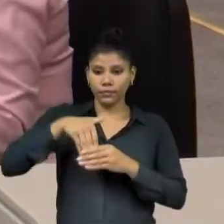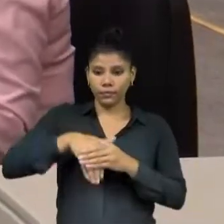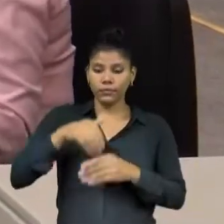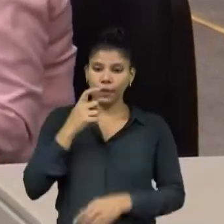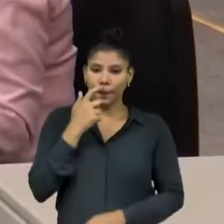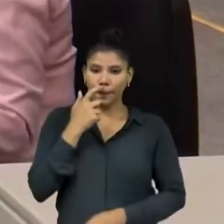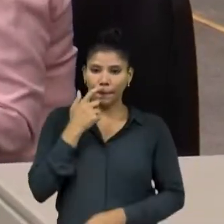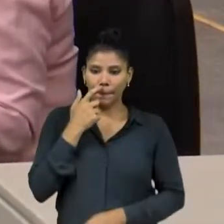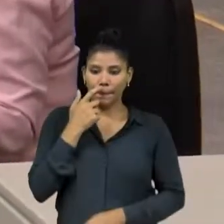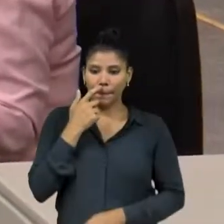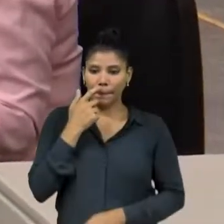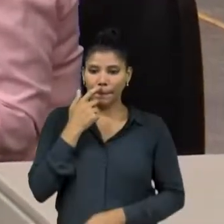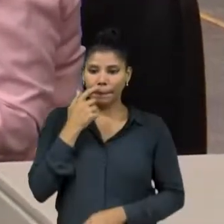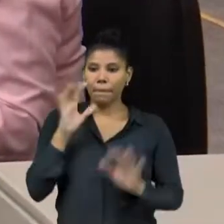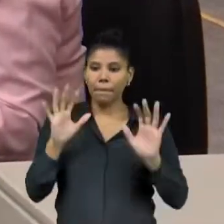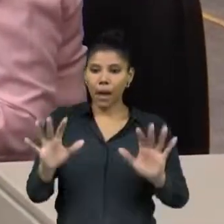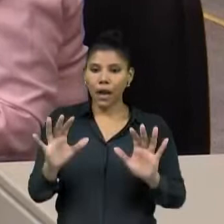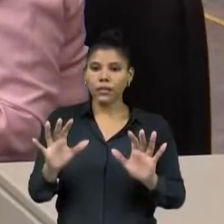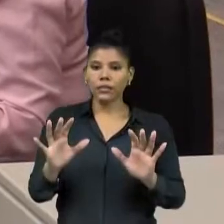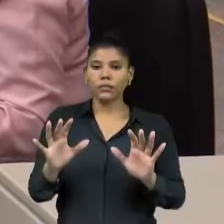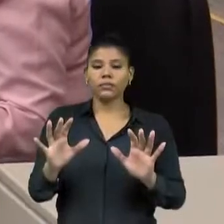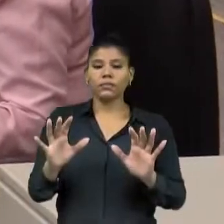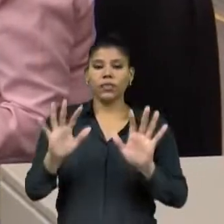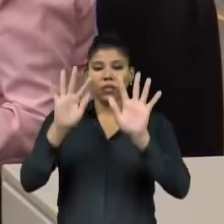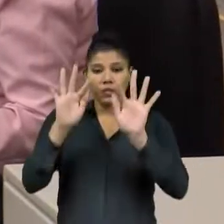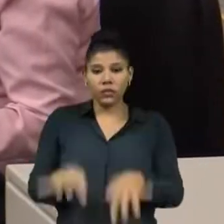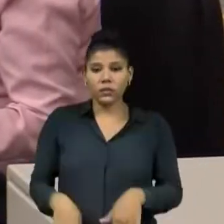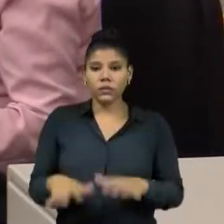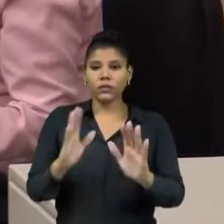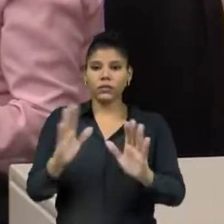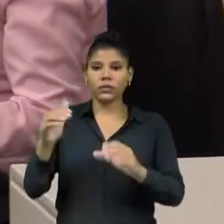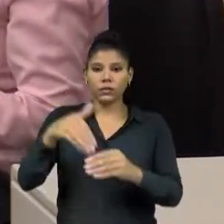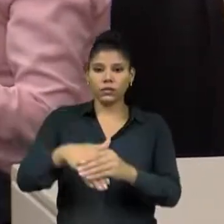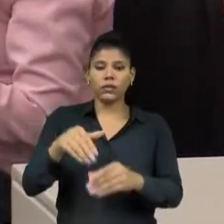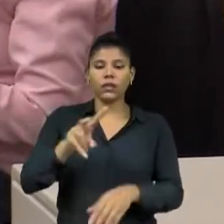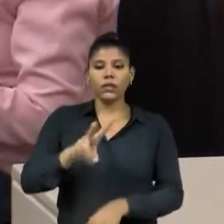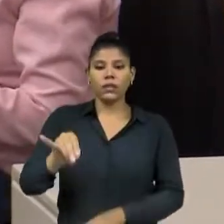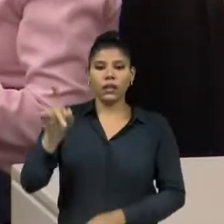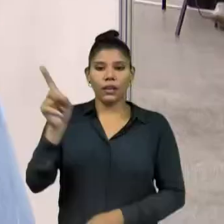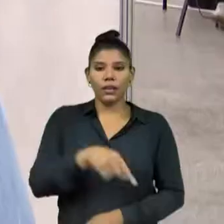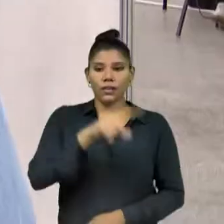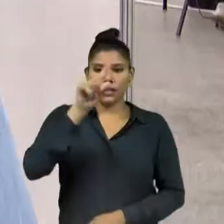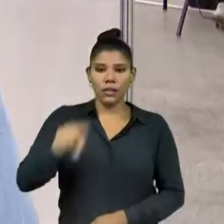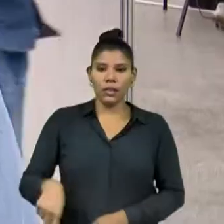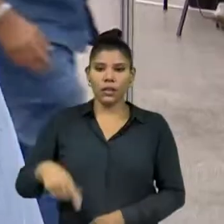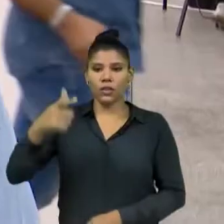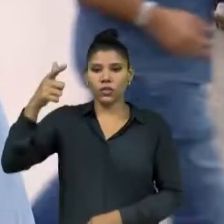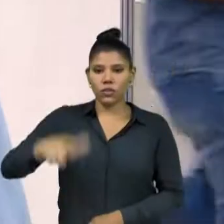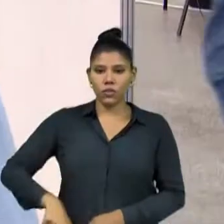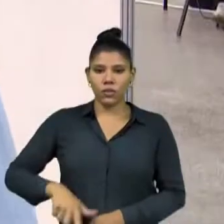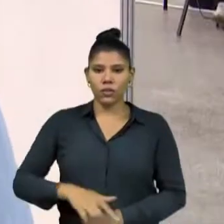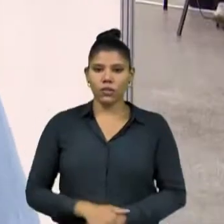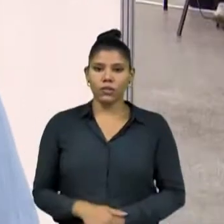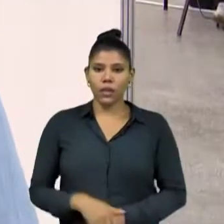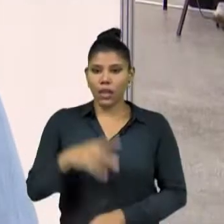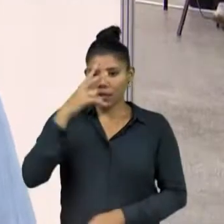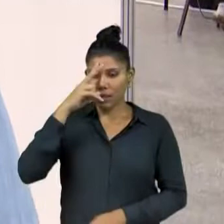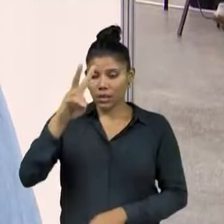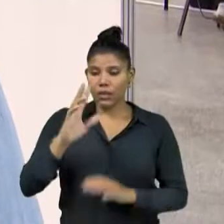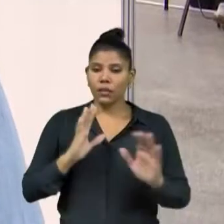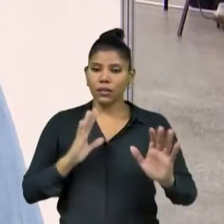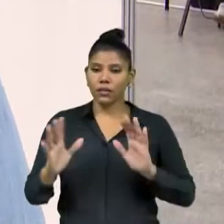mas assim que passar o pleito, terão o título cancelado novamente. A gente lembra que esse prazo é importante para